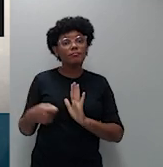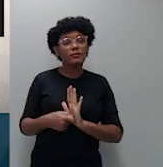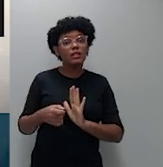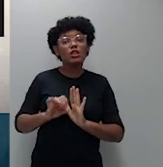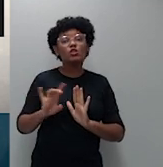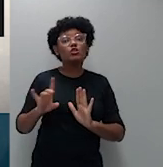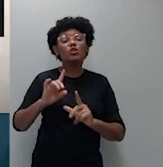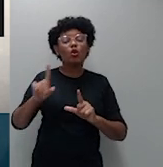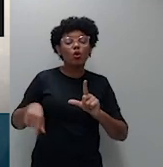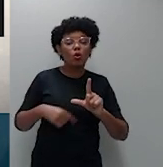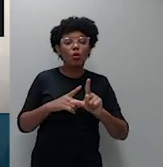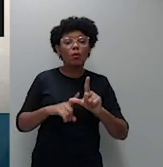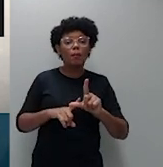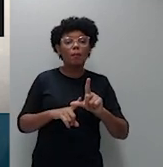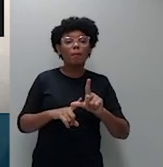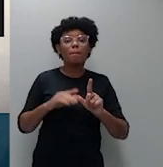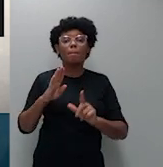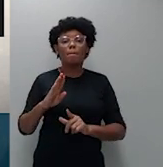grito